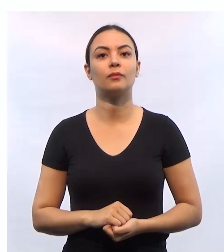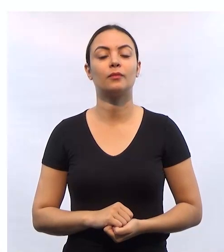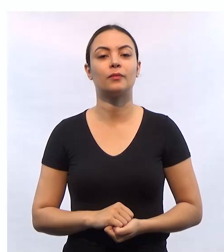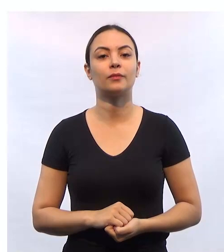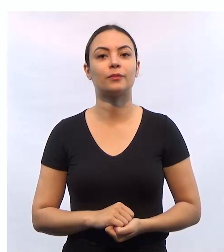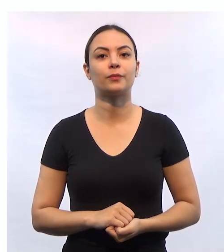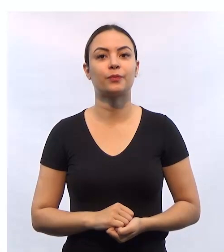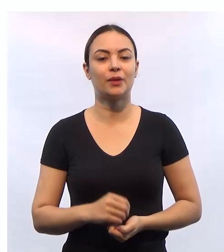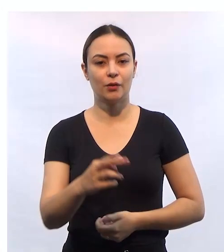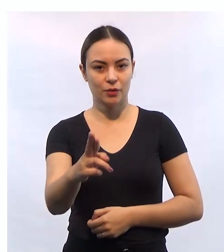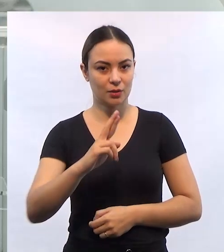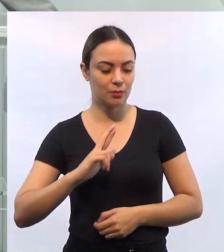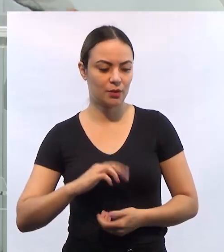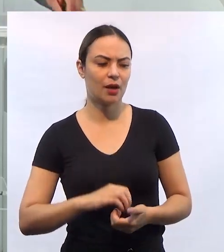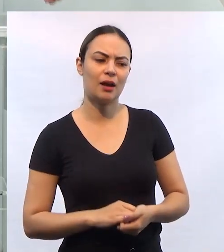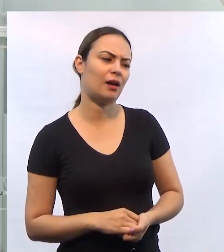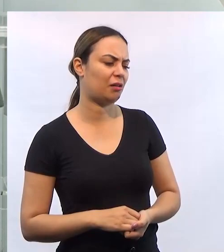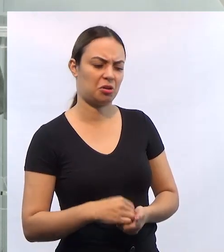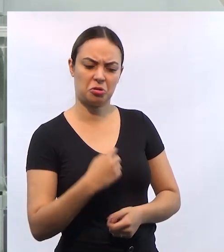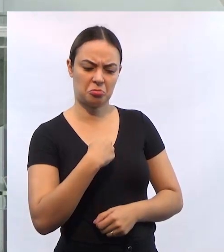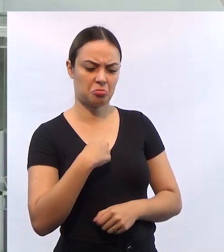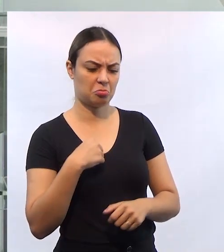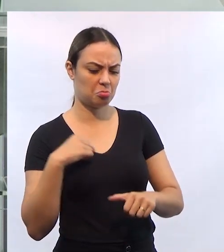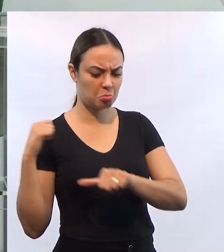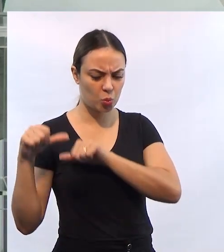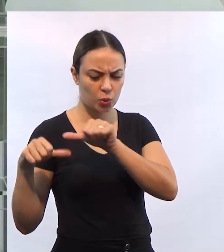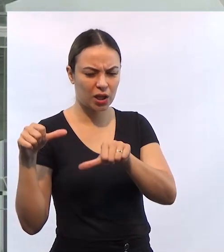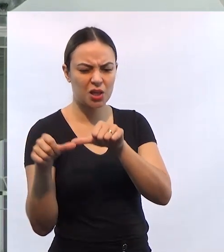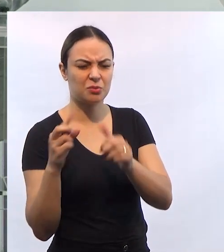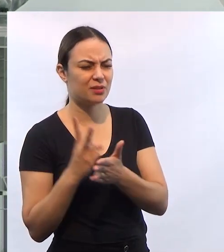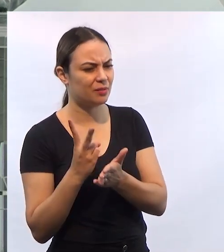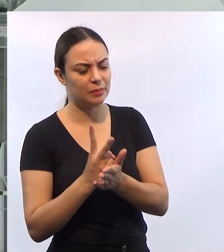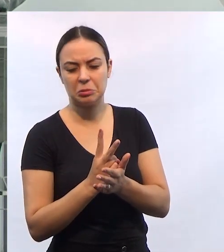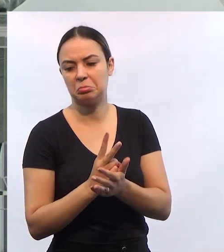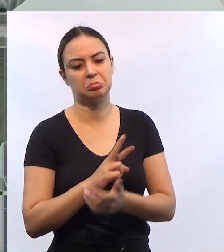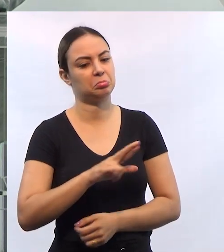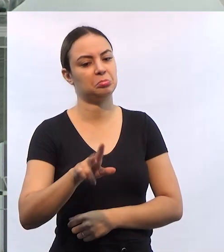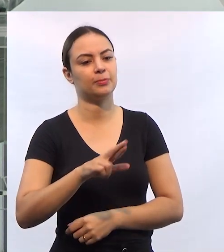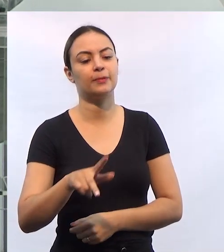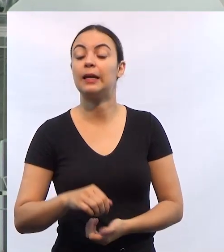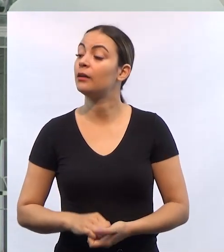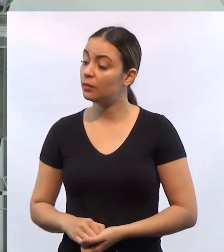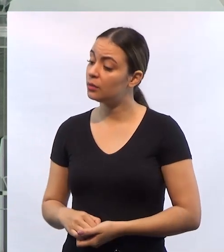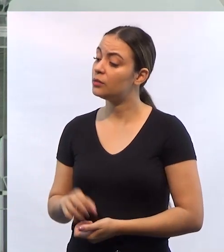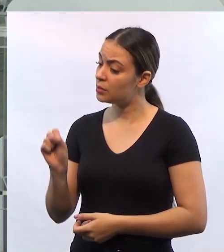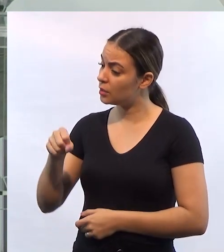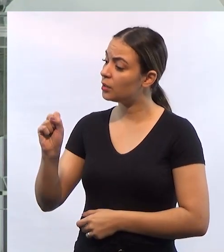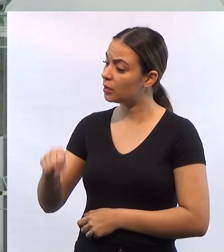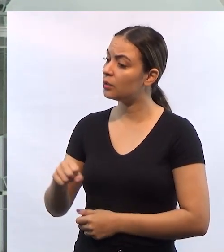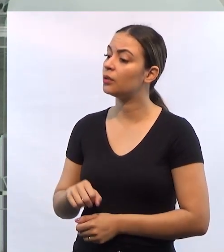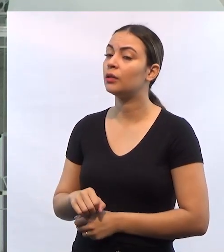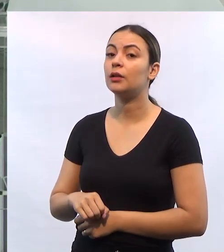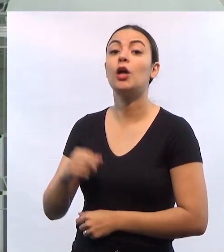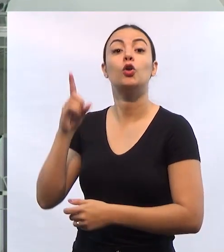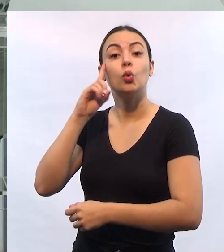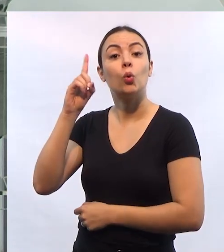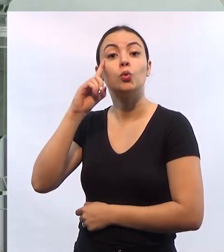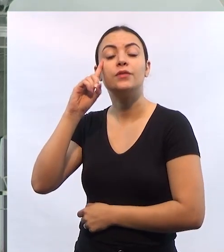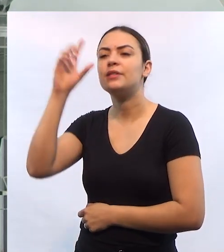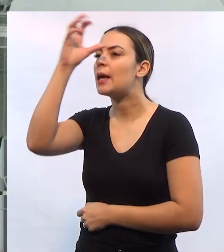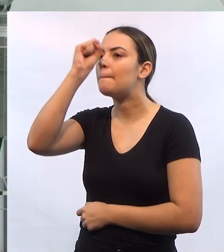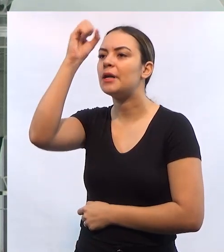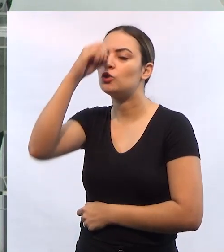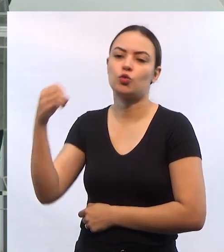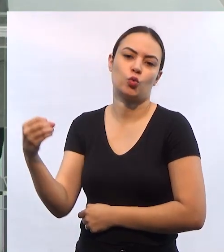Ixi, professor, eu estou em constante processo de mudança, não. Você está. Claro que você está. Todo dia você aprende uma